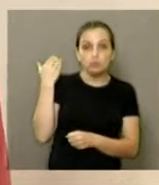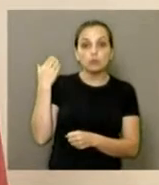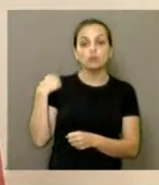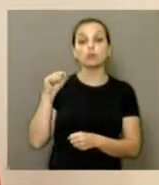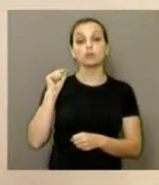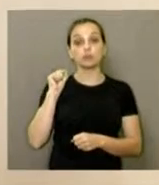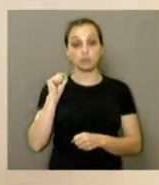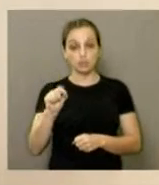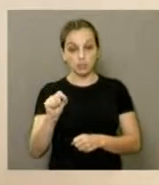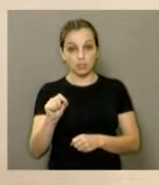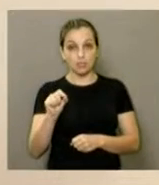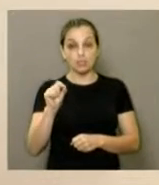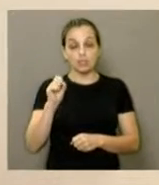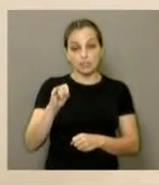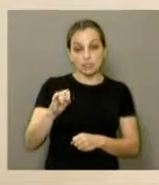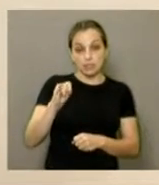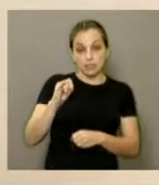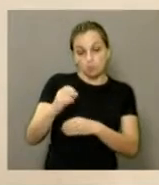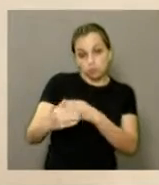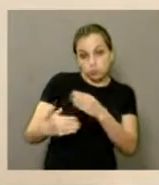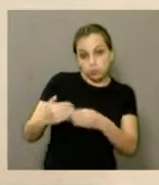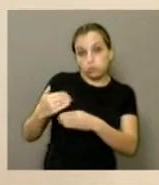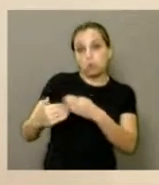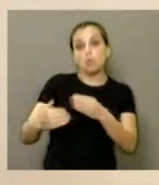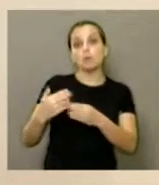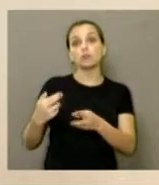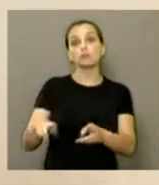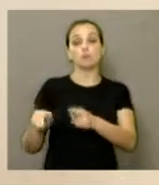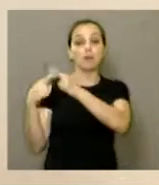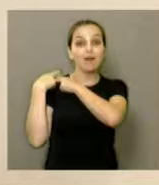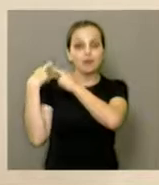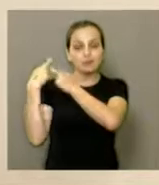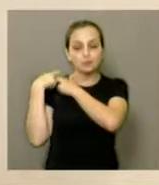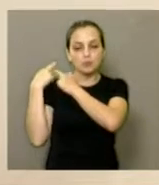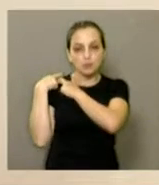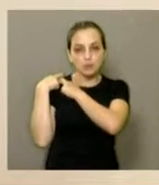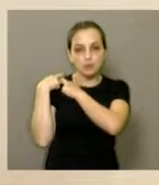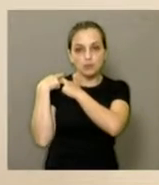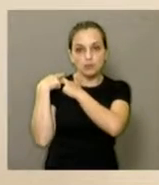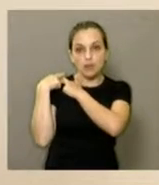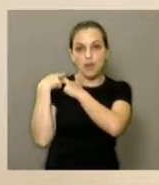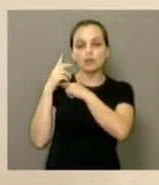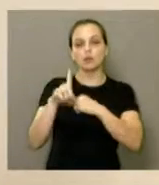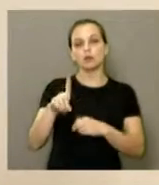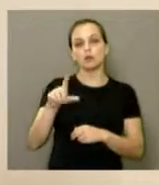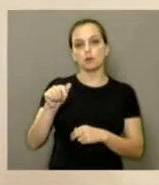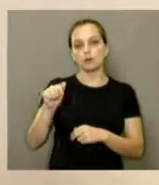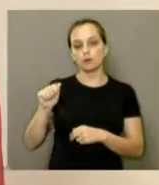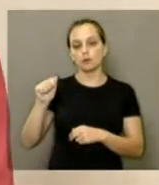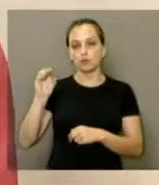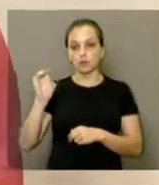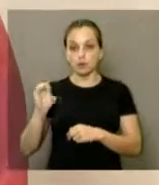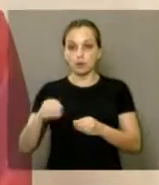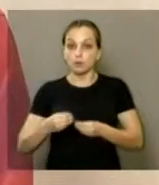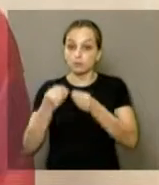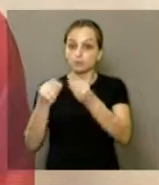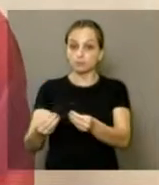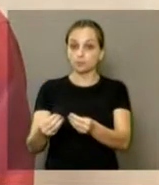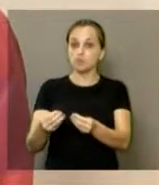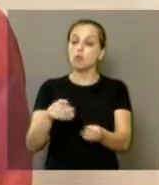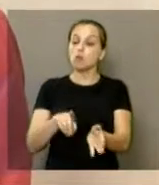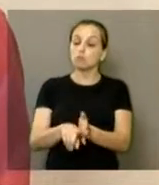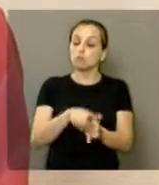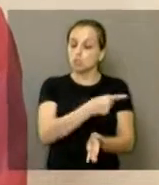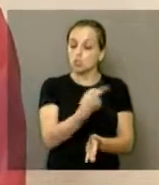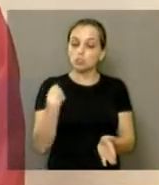É que se passou uma sobrecarga de serviços para o DAE, a qual nós questionamos várias vezes